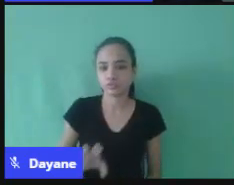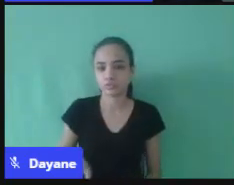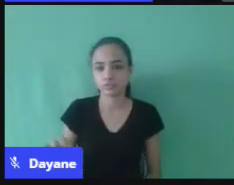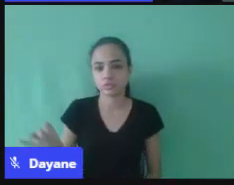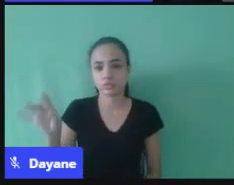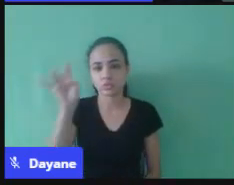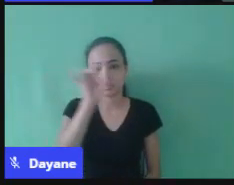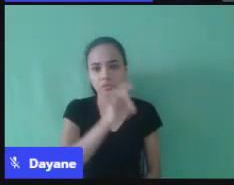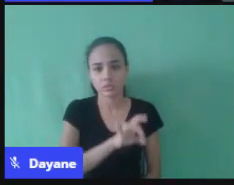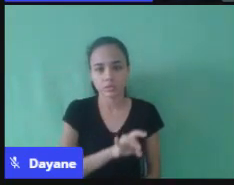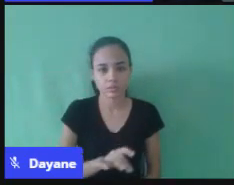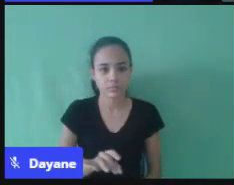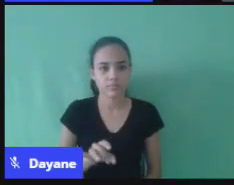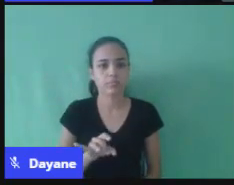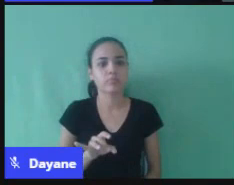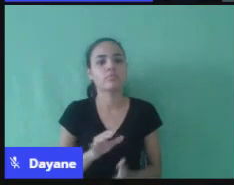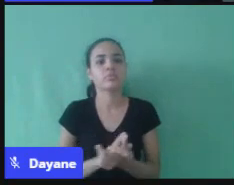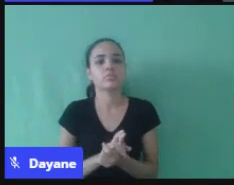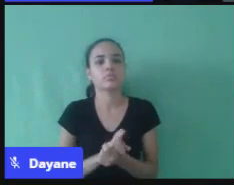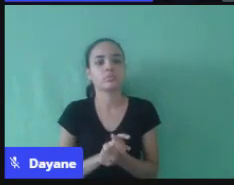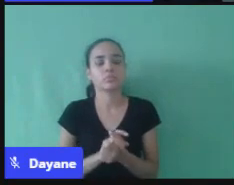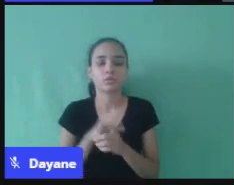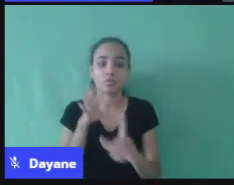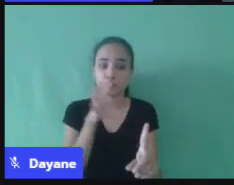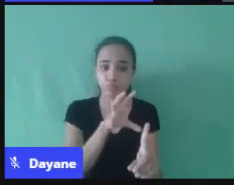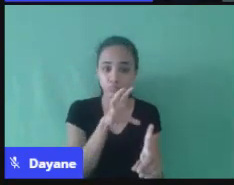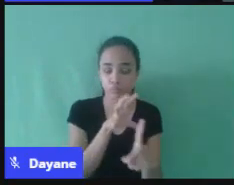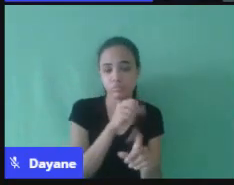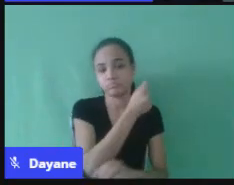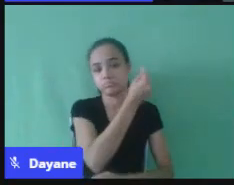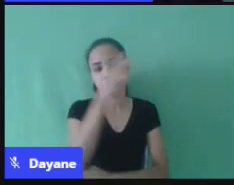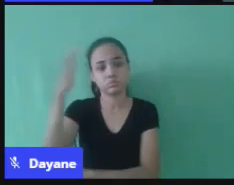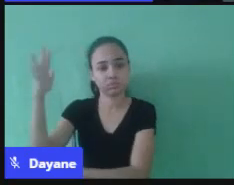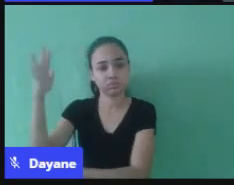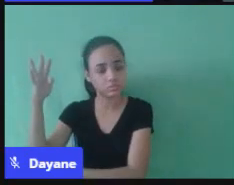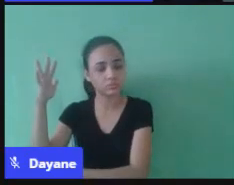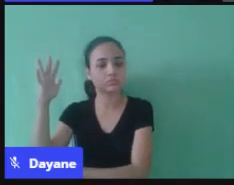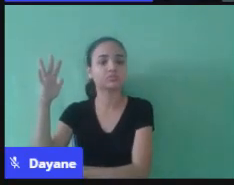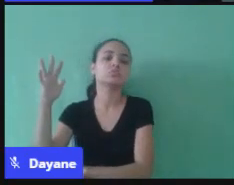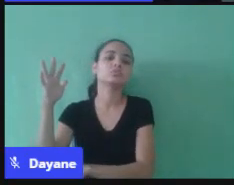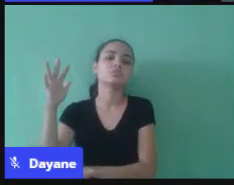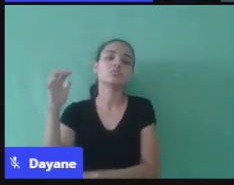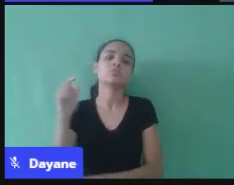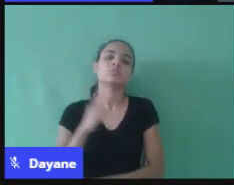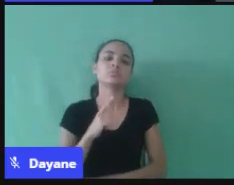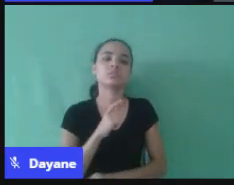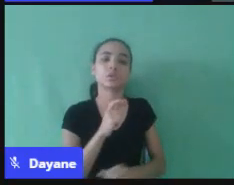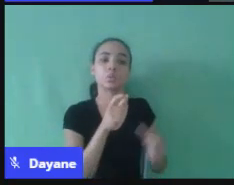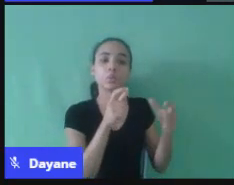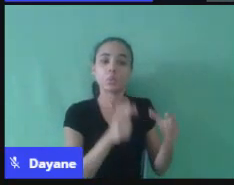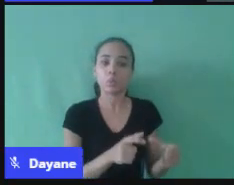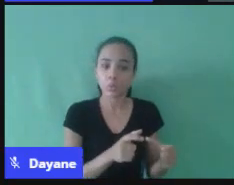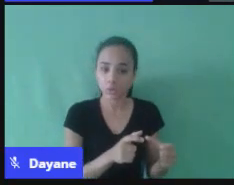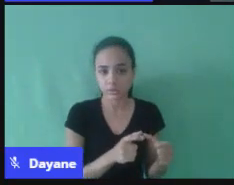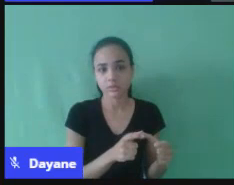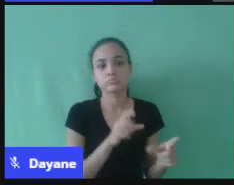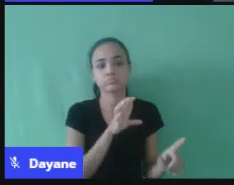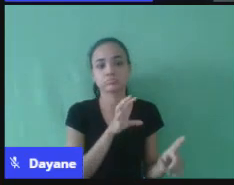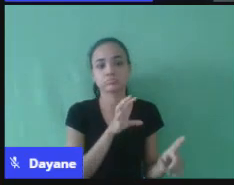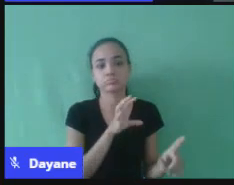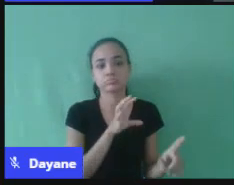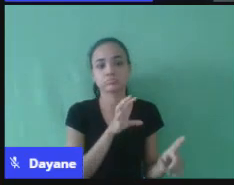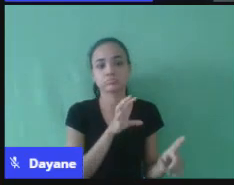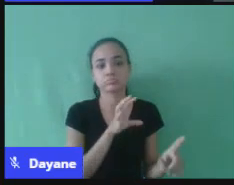relevo, pela vegetação, né? Pela localização. Então, aqui o nosso clima é